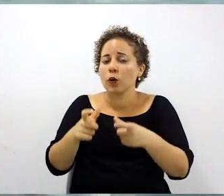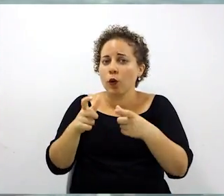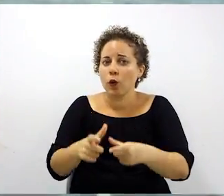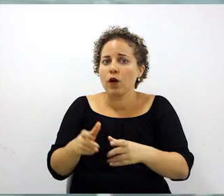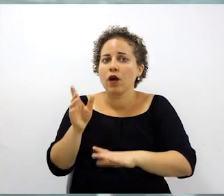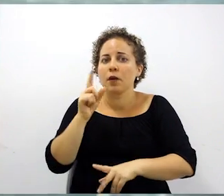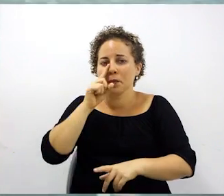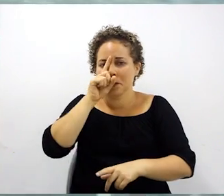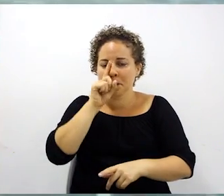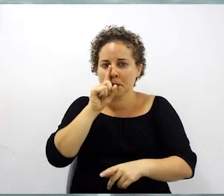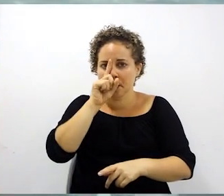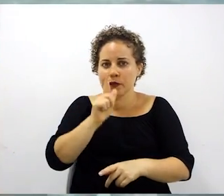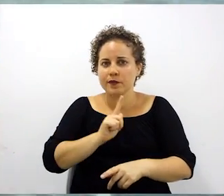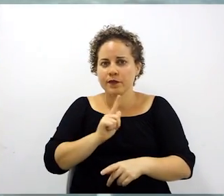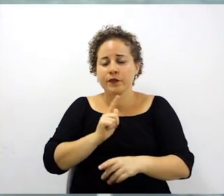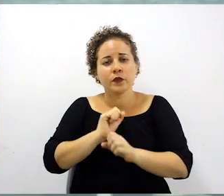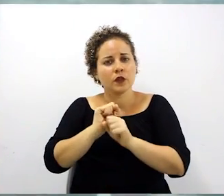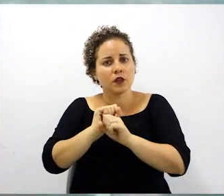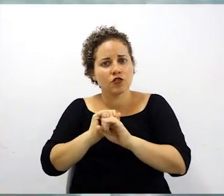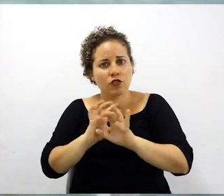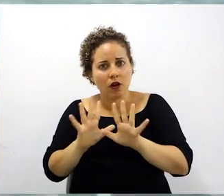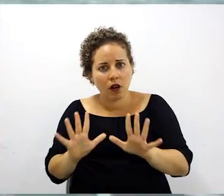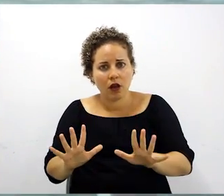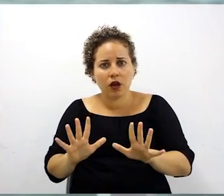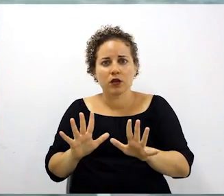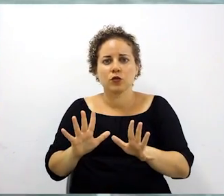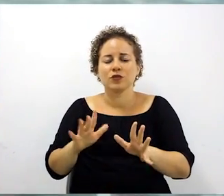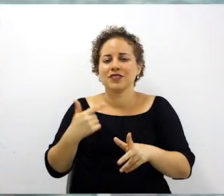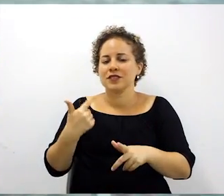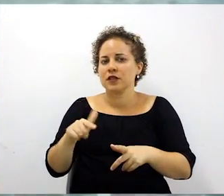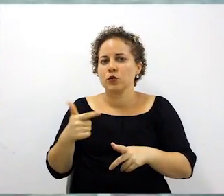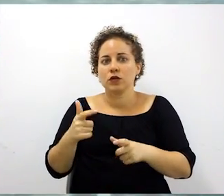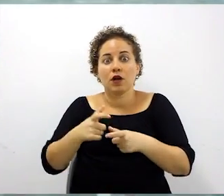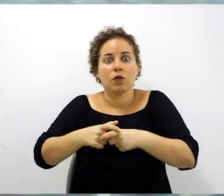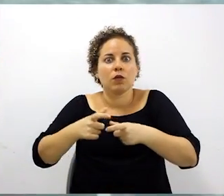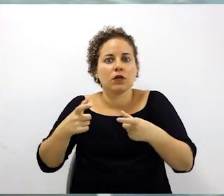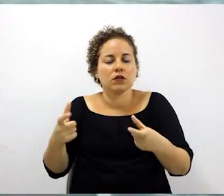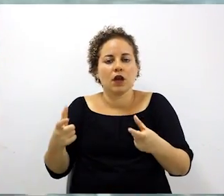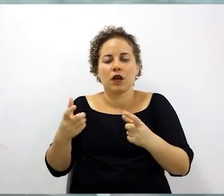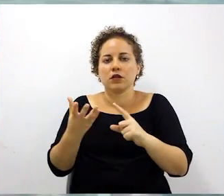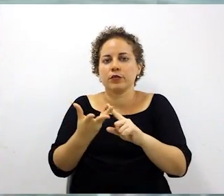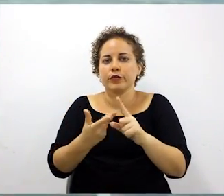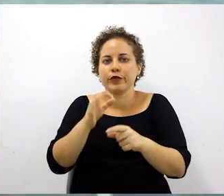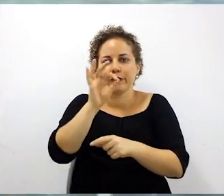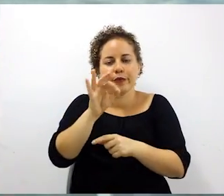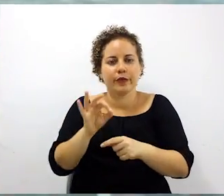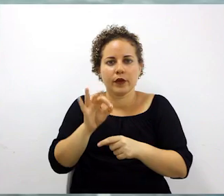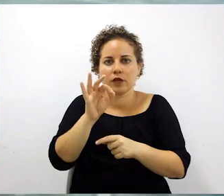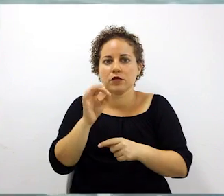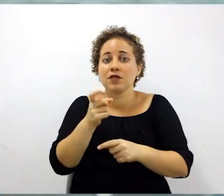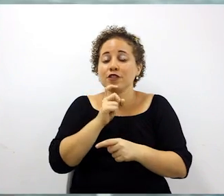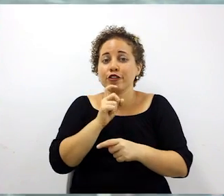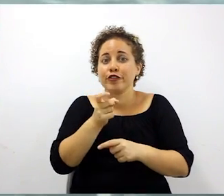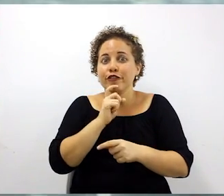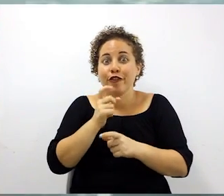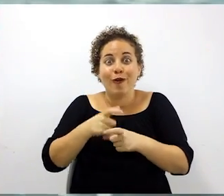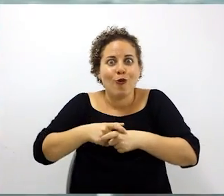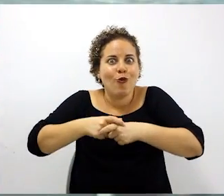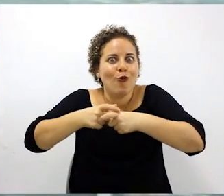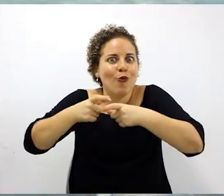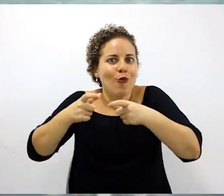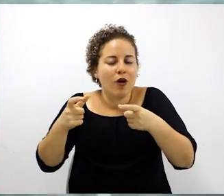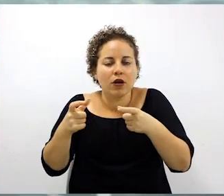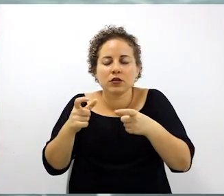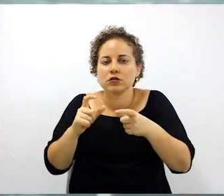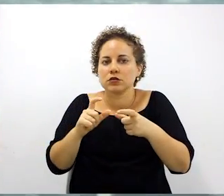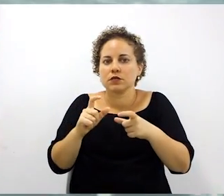pelo frio. Quero deixar bem claro que não existe aumento desse percentual se a intensidade do frio for maior. O percentual